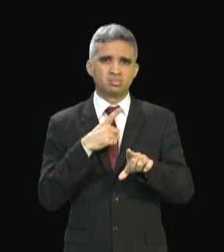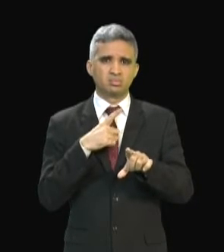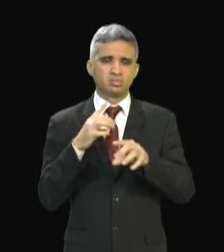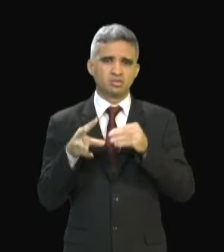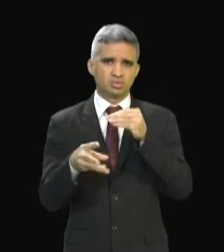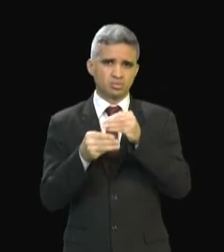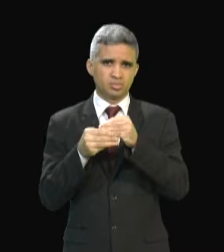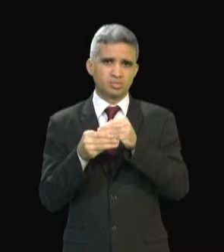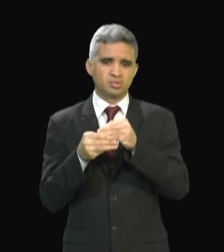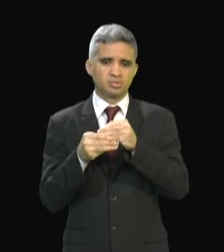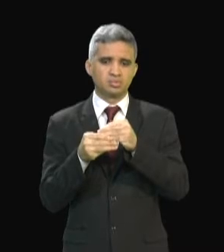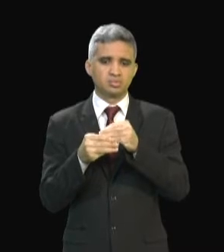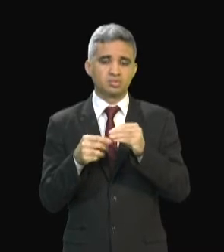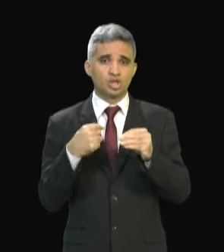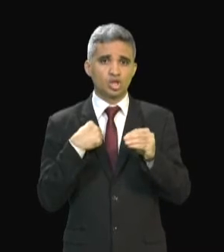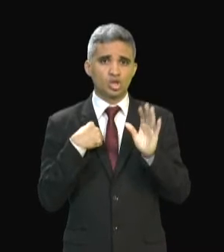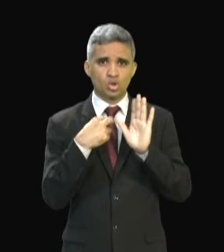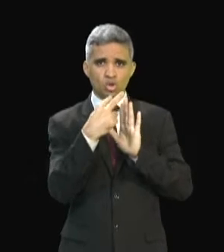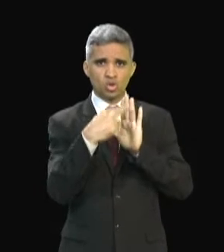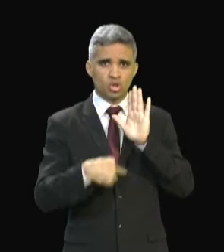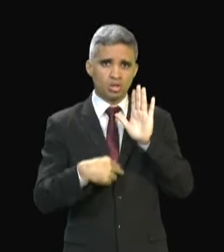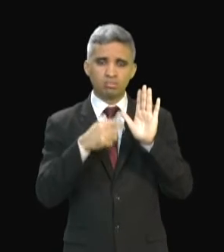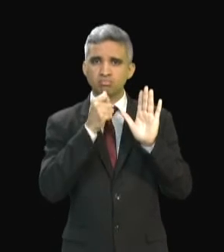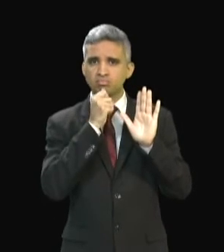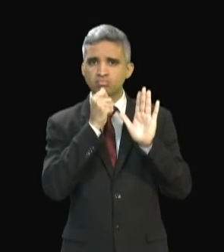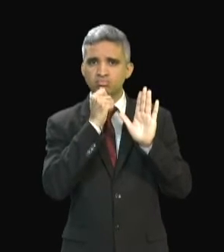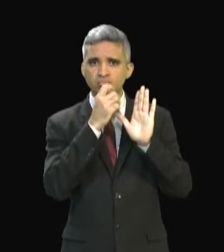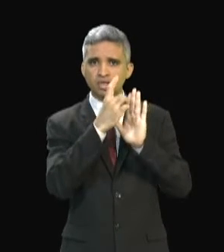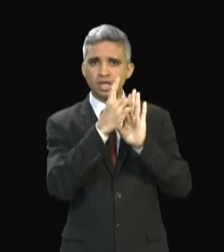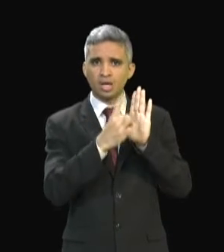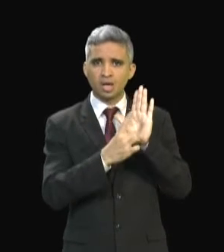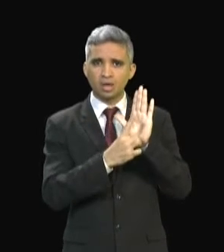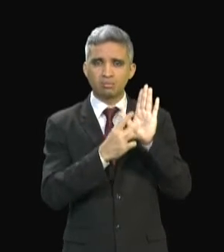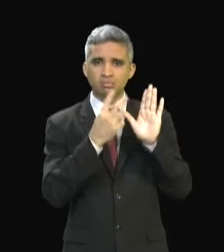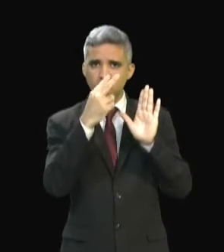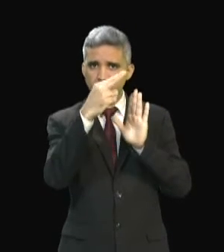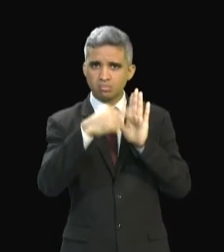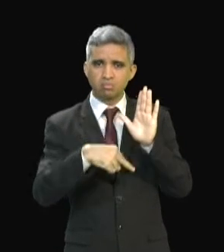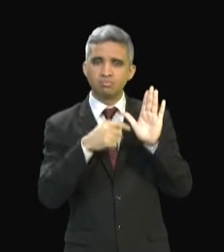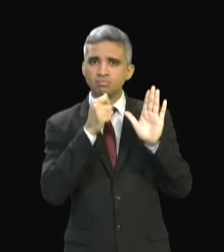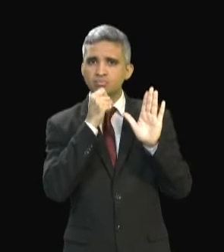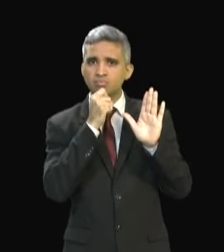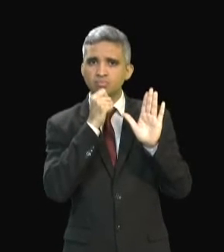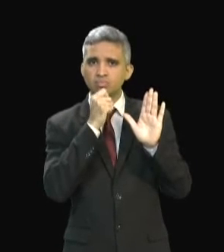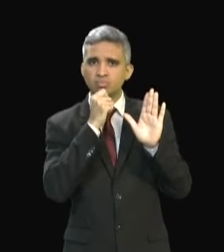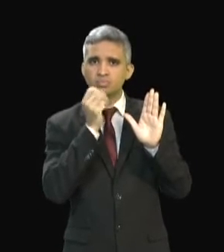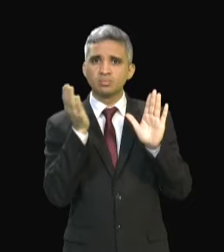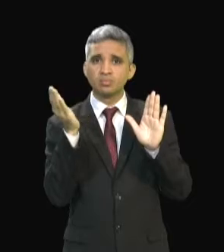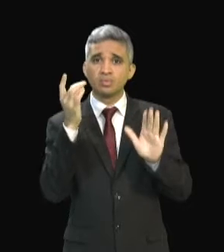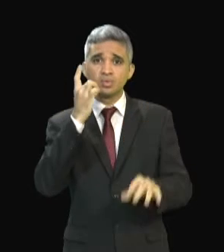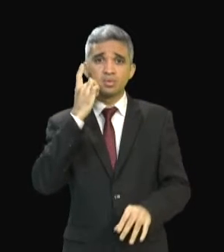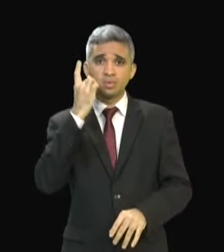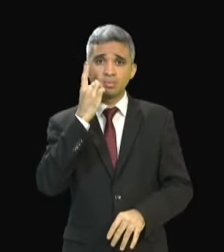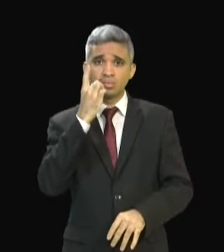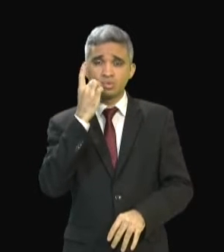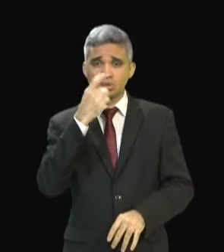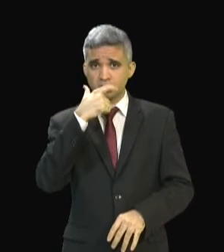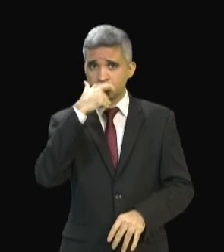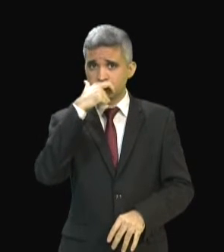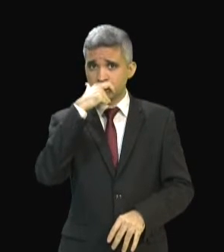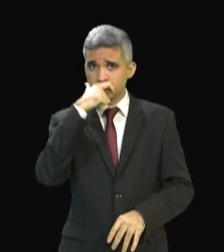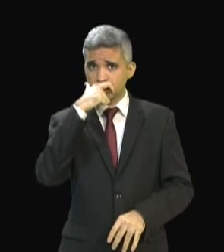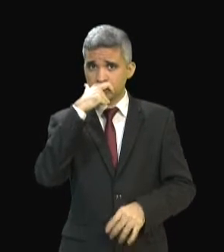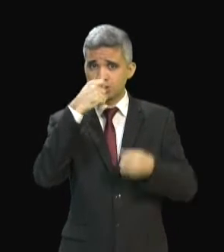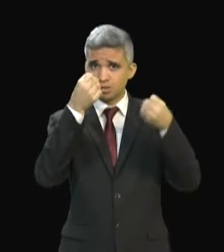eu não li o decreto do governador sobre essa situação que o deputado César Pires